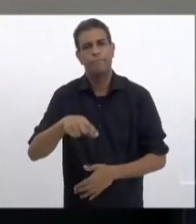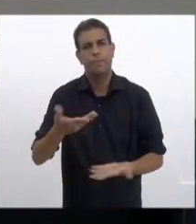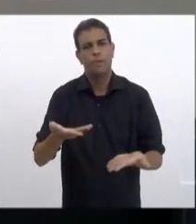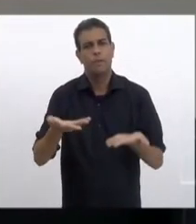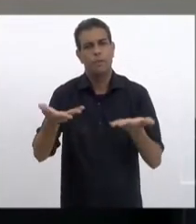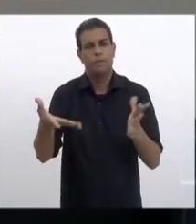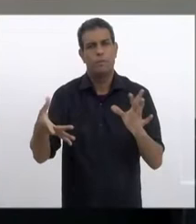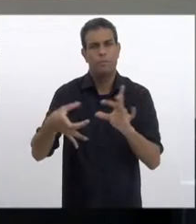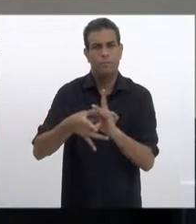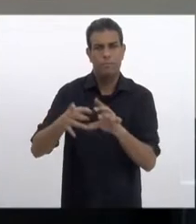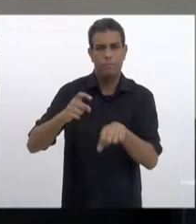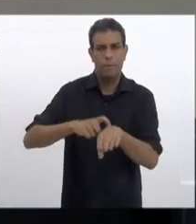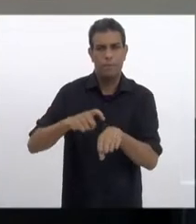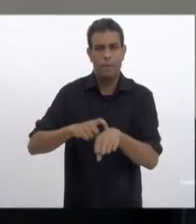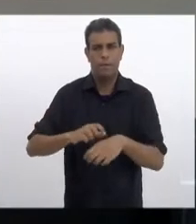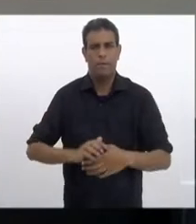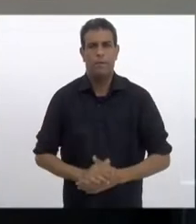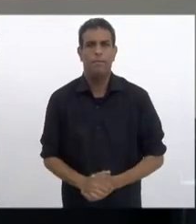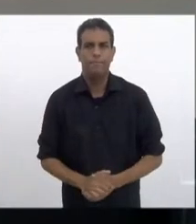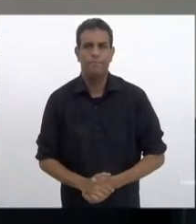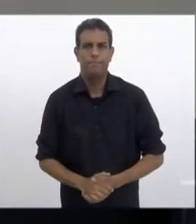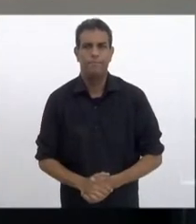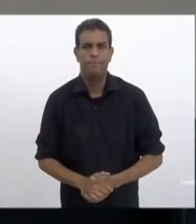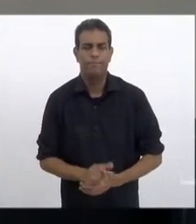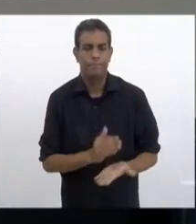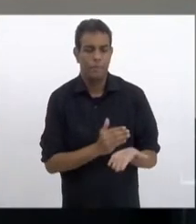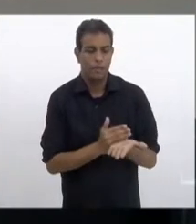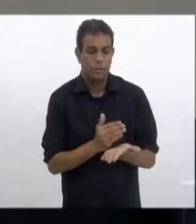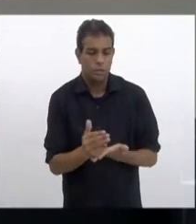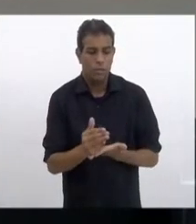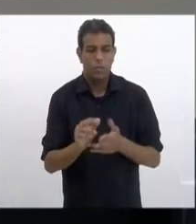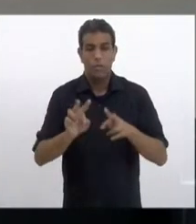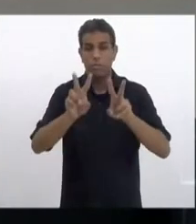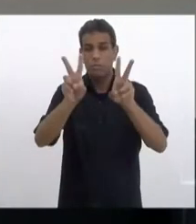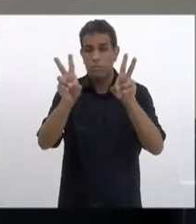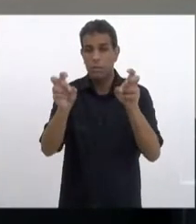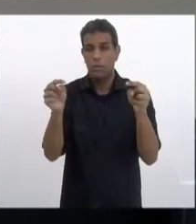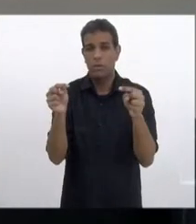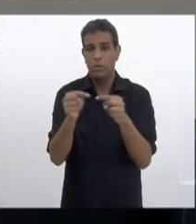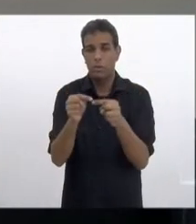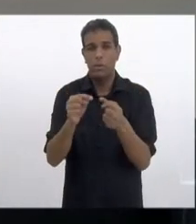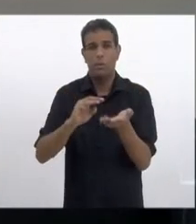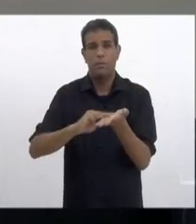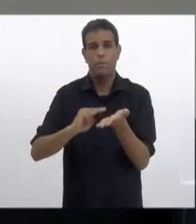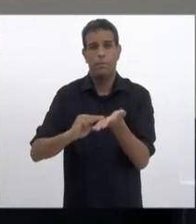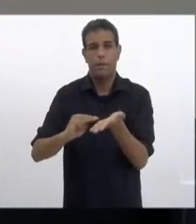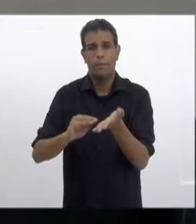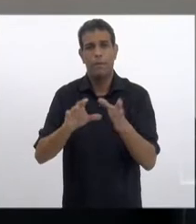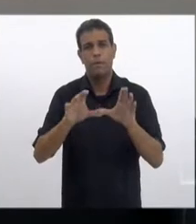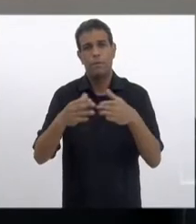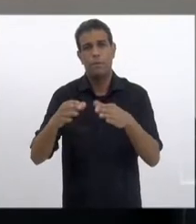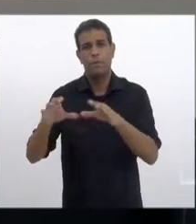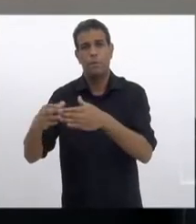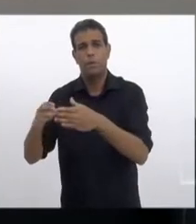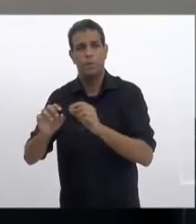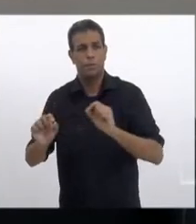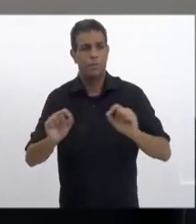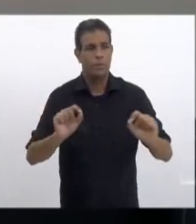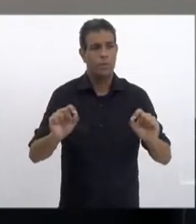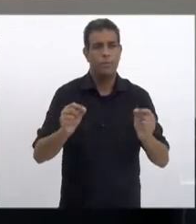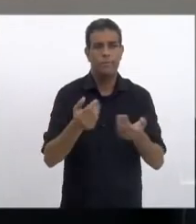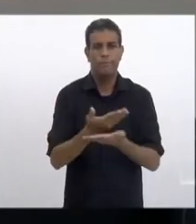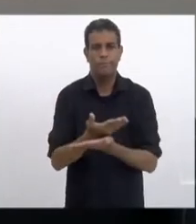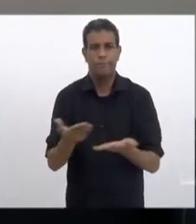comigo nessa luta. Inicialmente, gostaria de passar a palavra para os membros das comissões, dessa